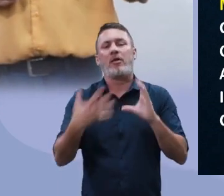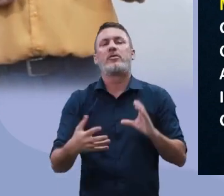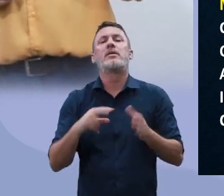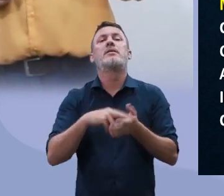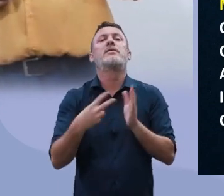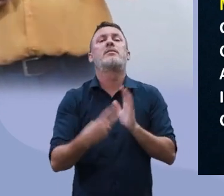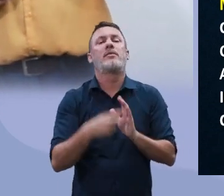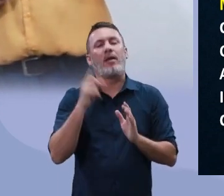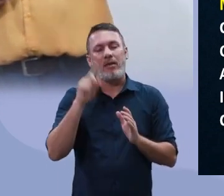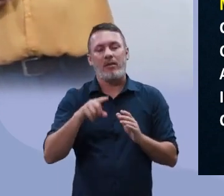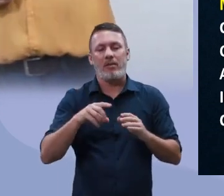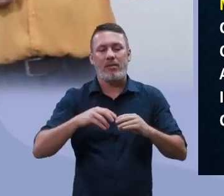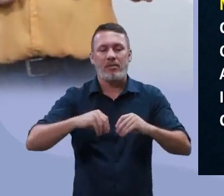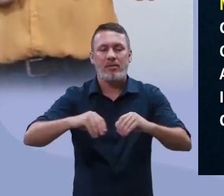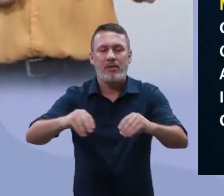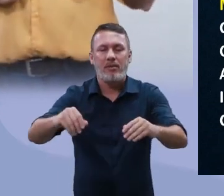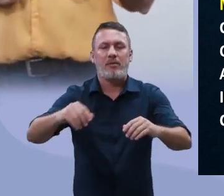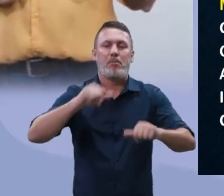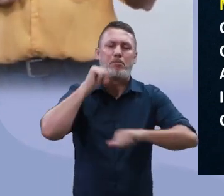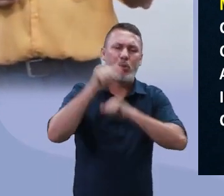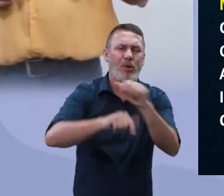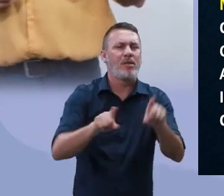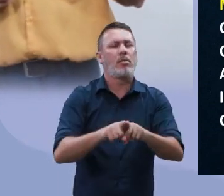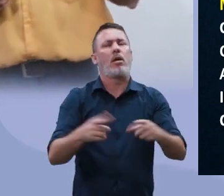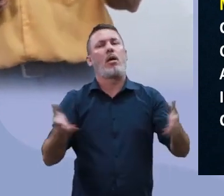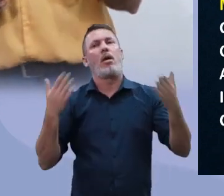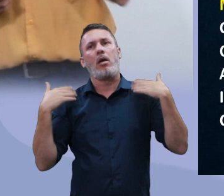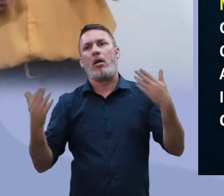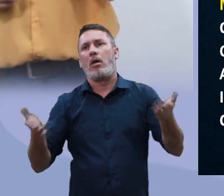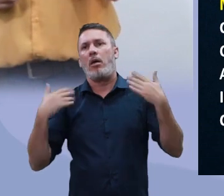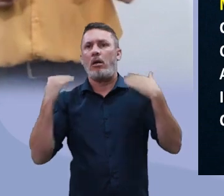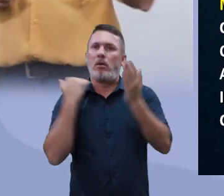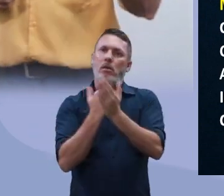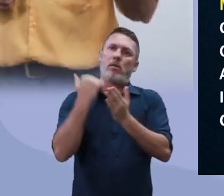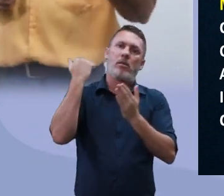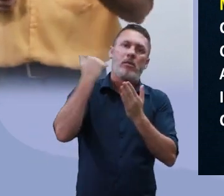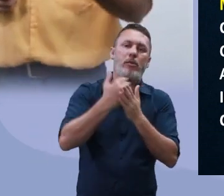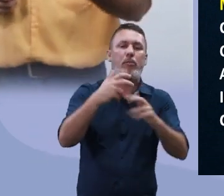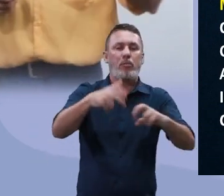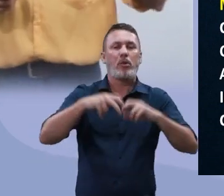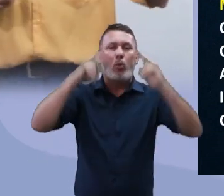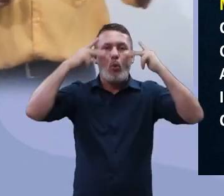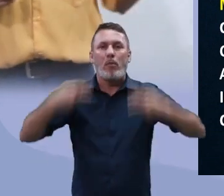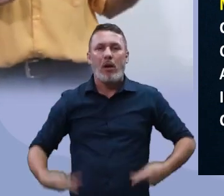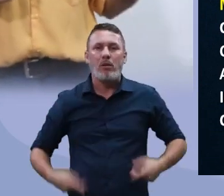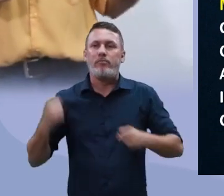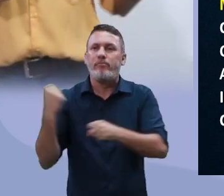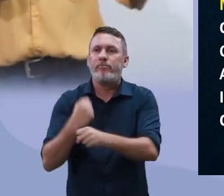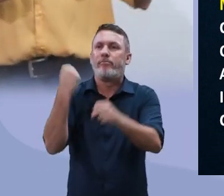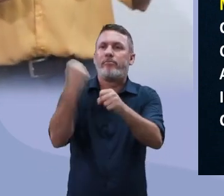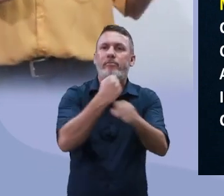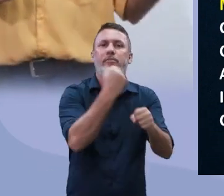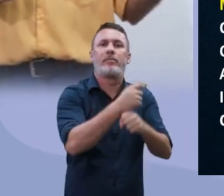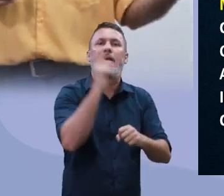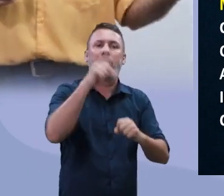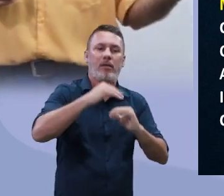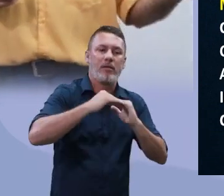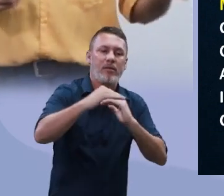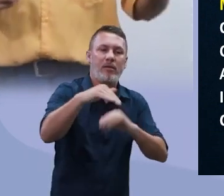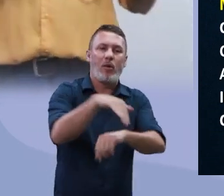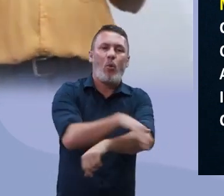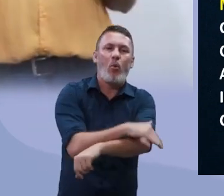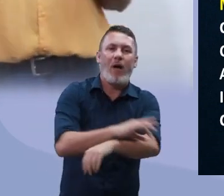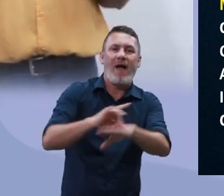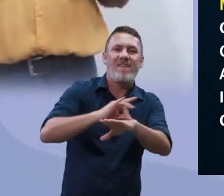pela modificação do solo e pelo calor antropogênico, ou seja, o calor promovido pelo homem devido à pavimentação